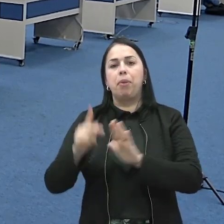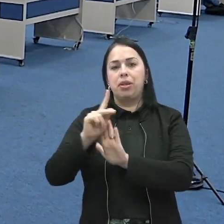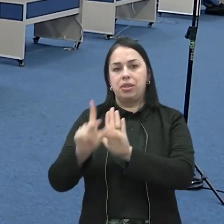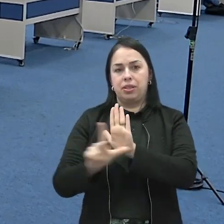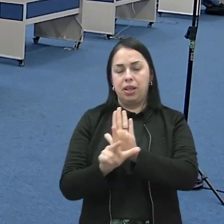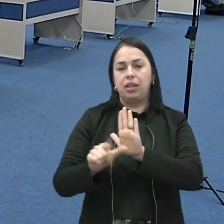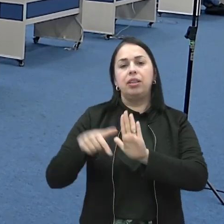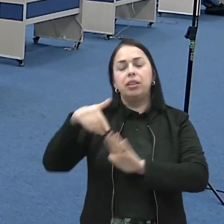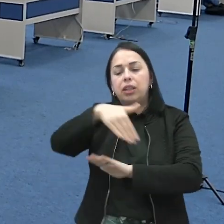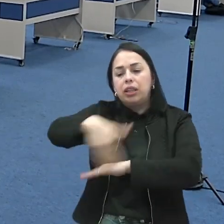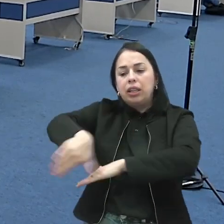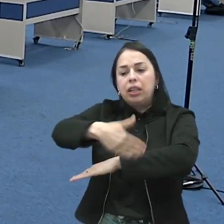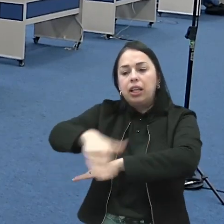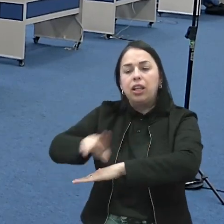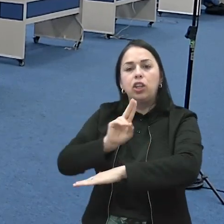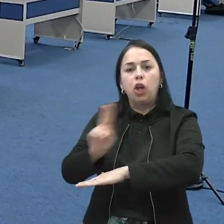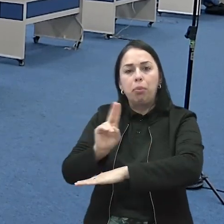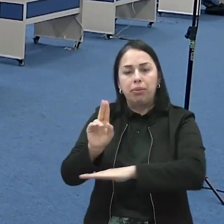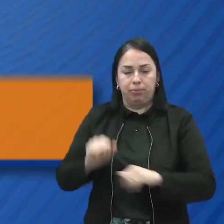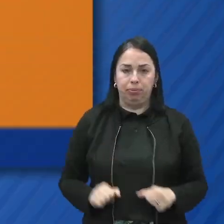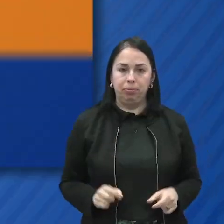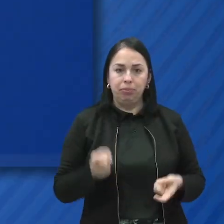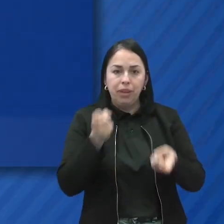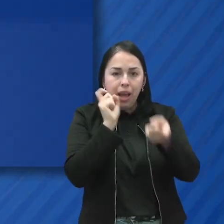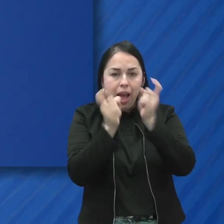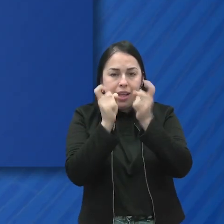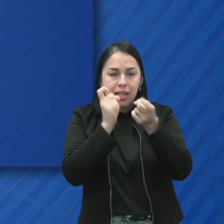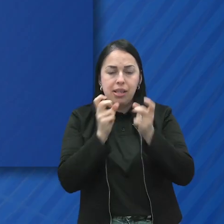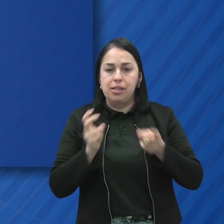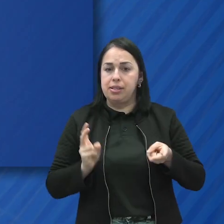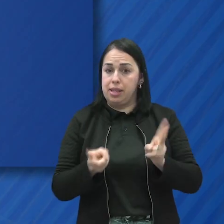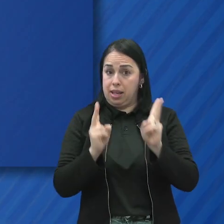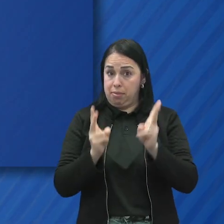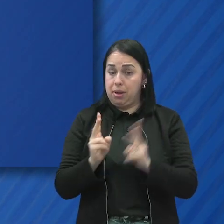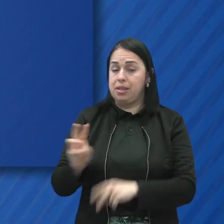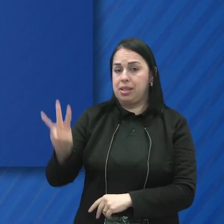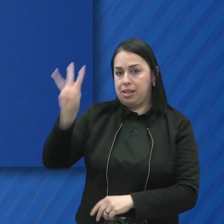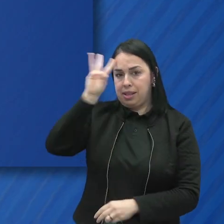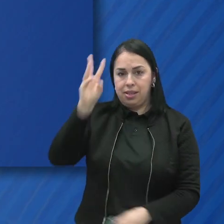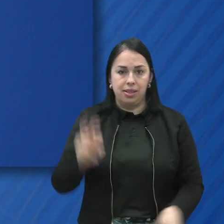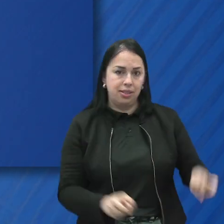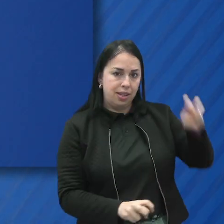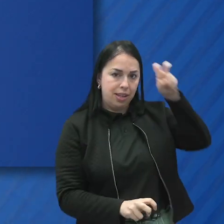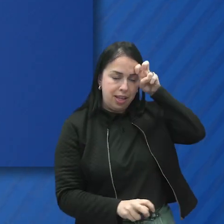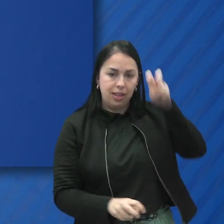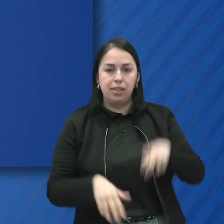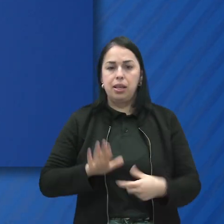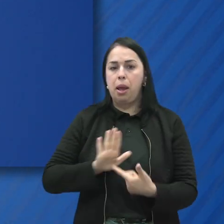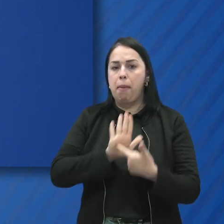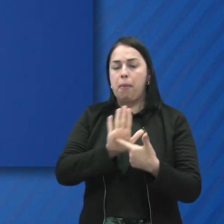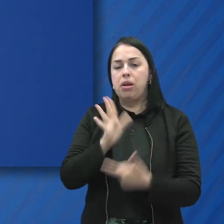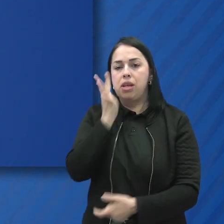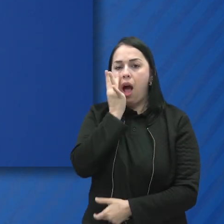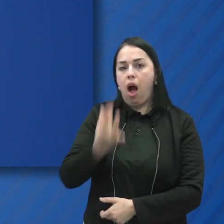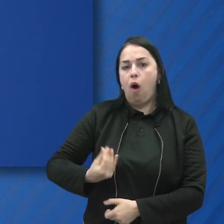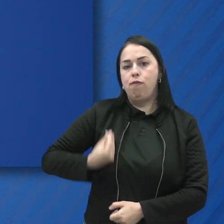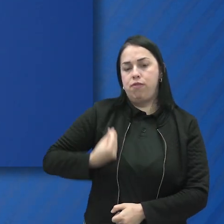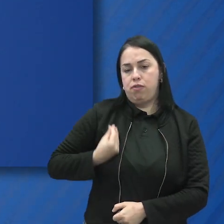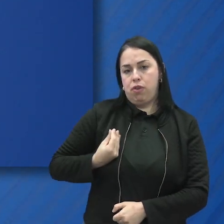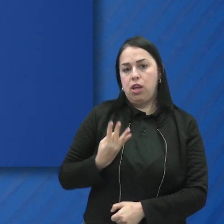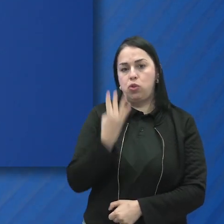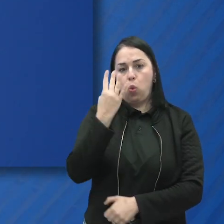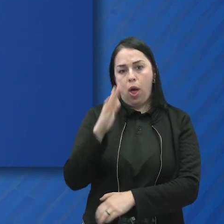para a denominação de uma viela na cidade. As sessões da Câmara são realizadas todas as terças e quintas,